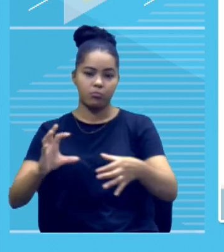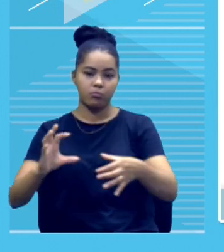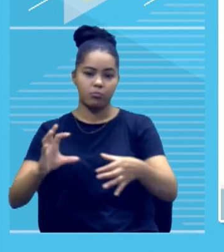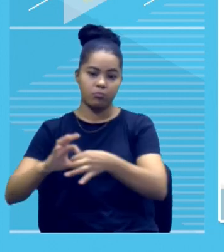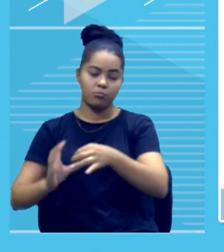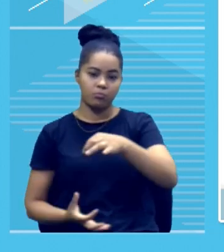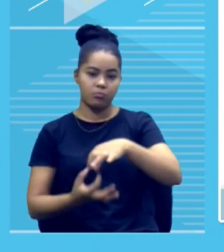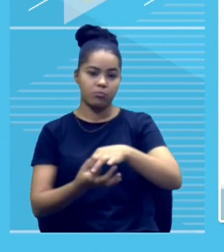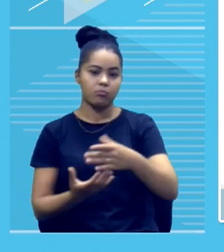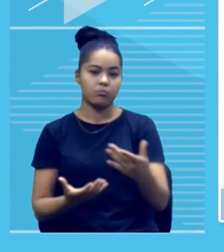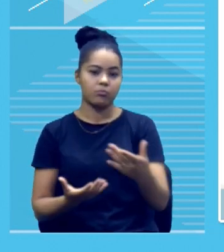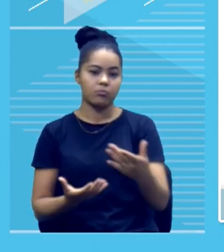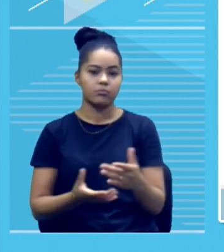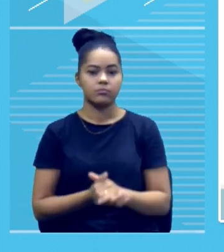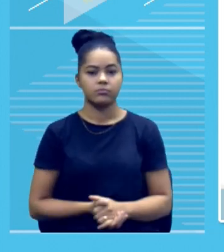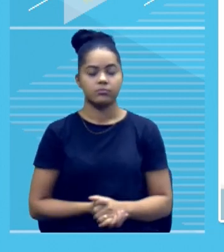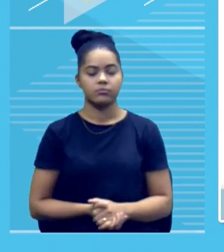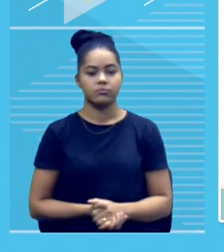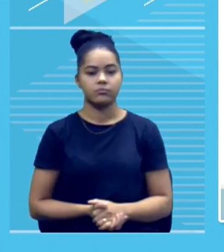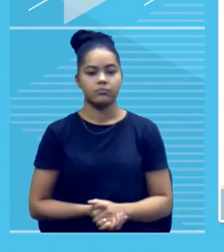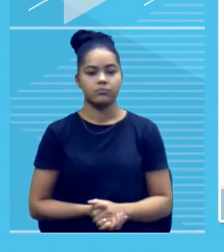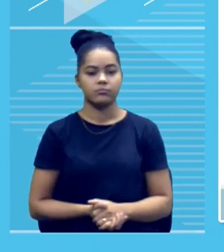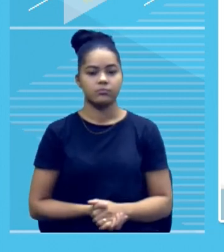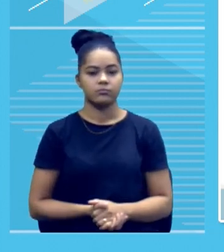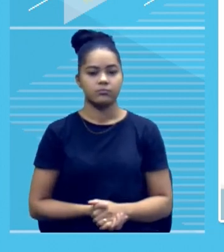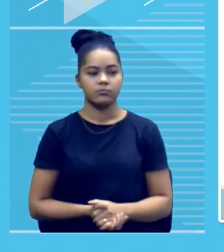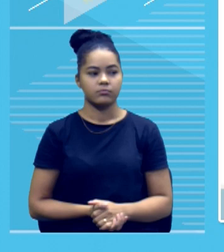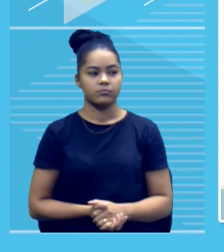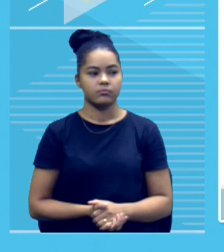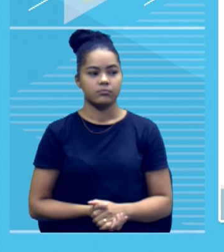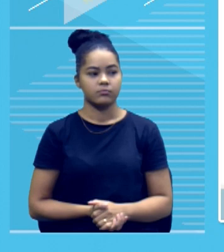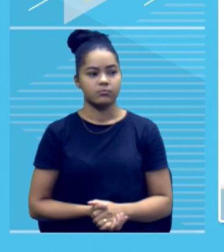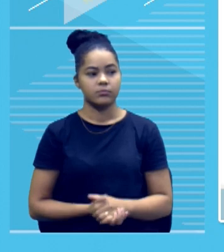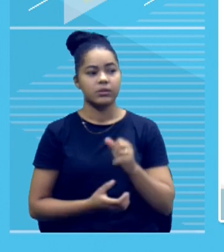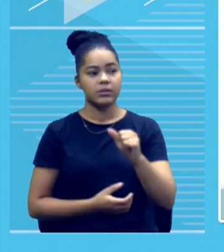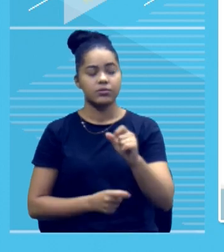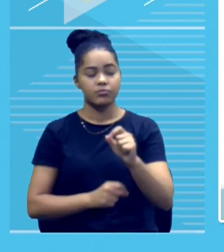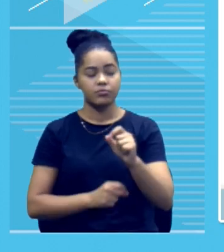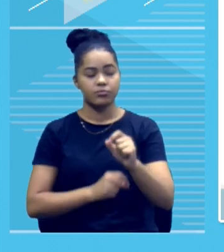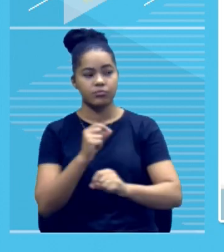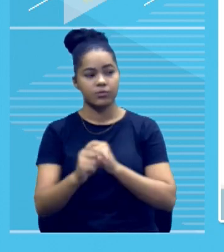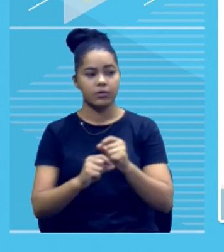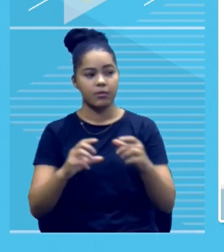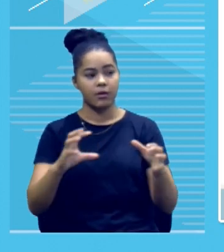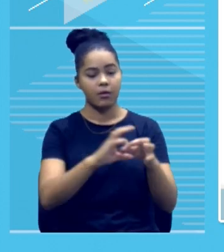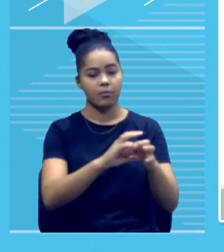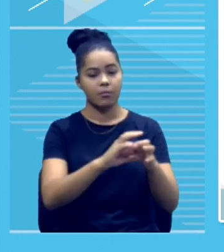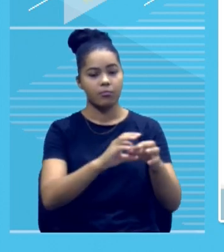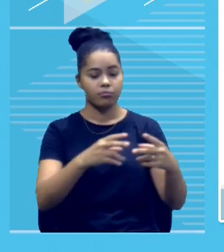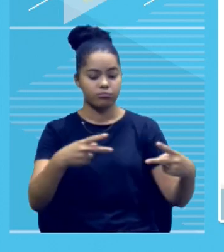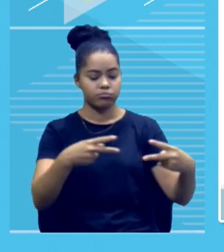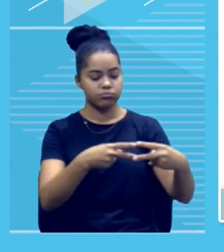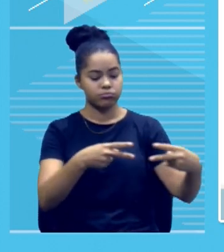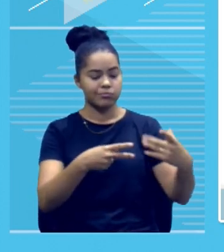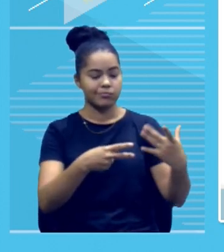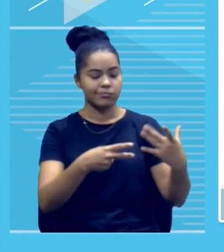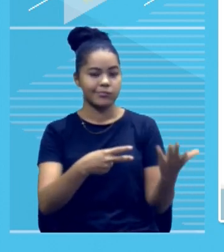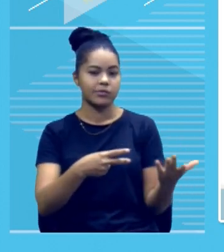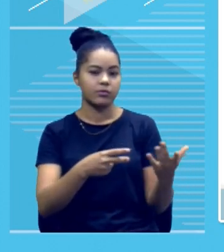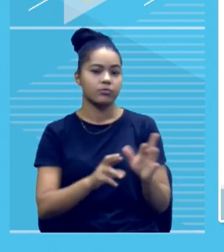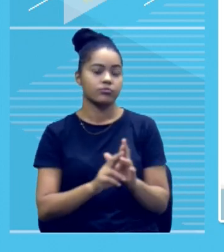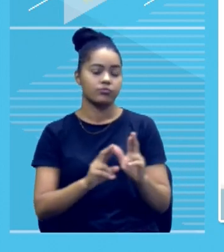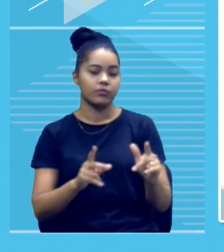carbono com dupla, com tripla, nem olhe para ele. Ele não pode ser assimétrico. Então, esse carbono é assimétrico, eu estou dizendo ali que o R1